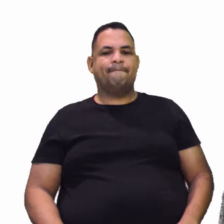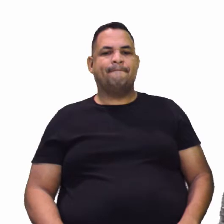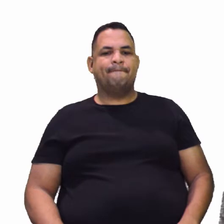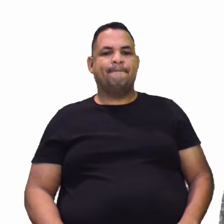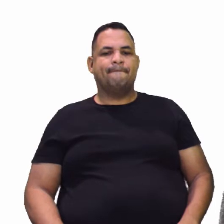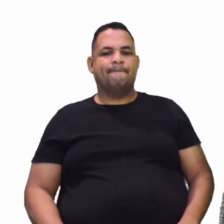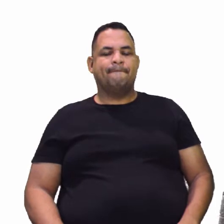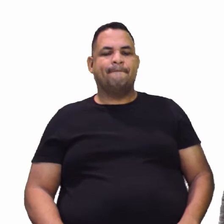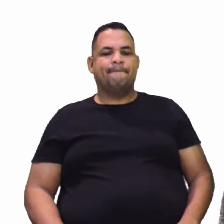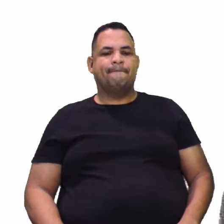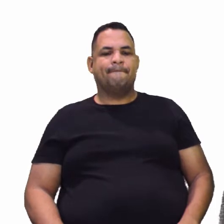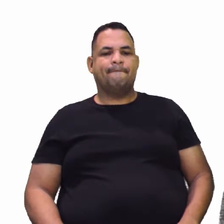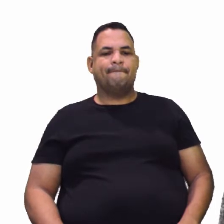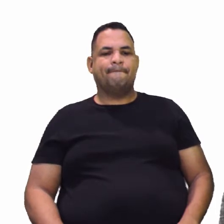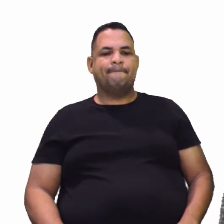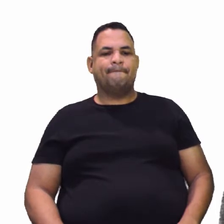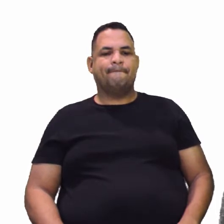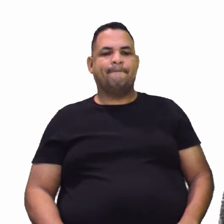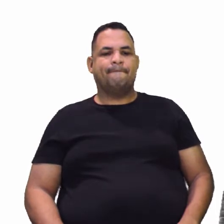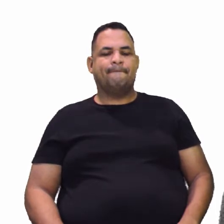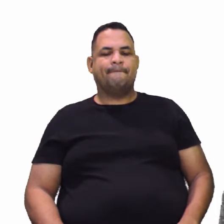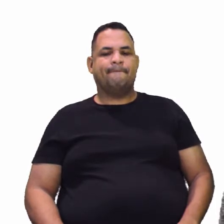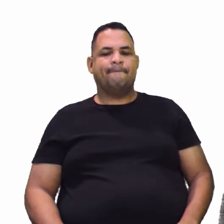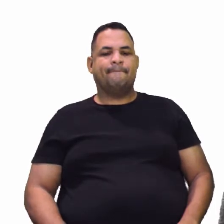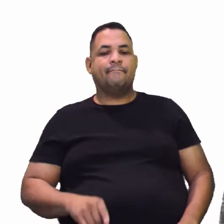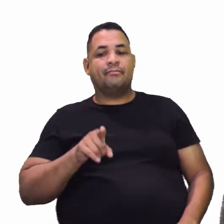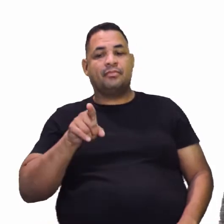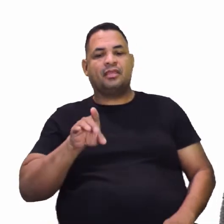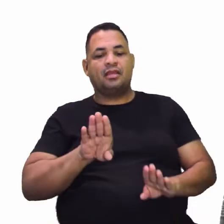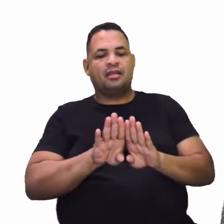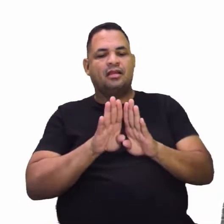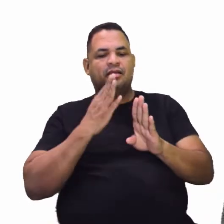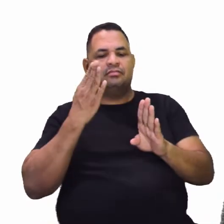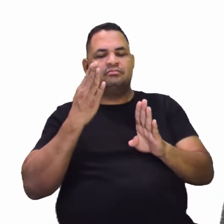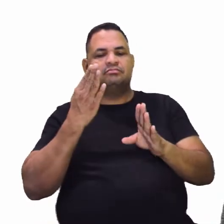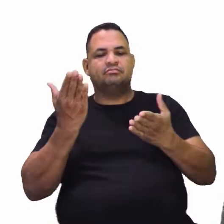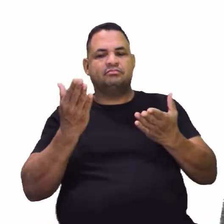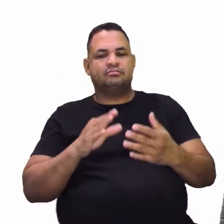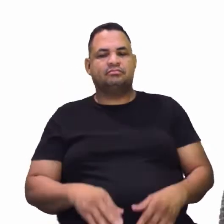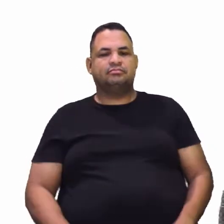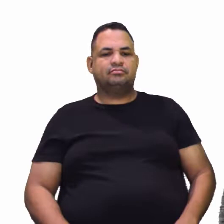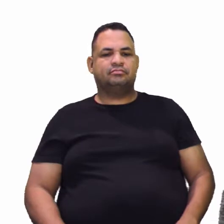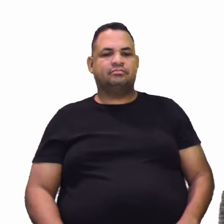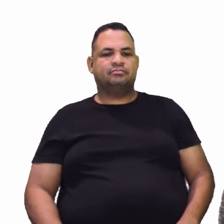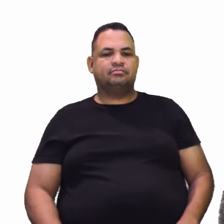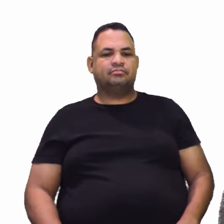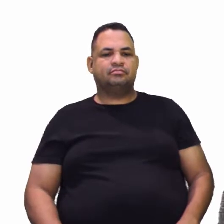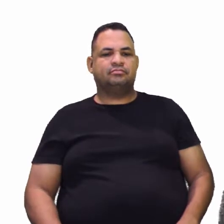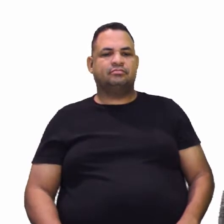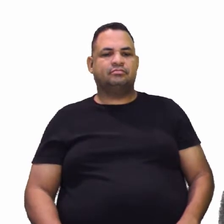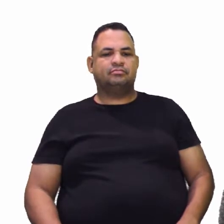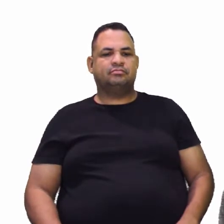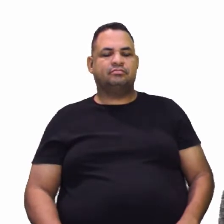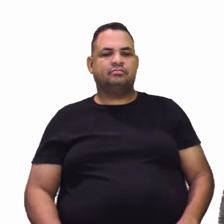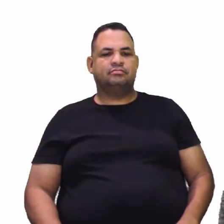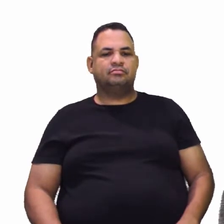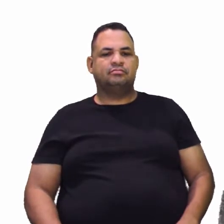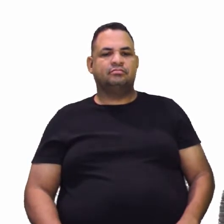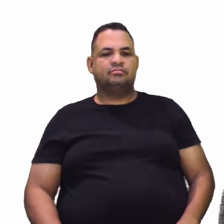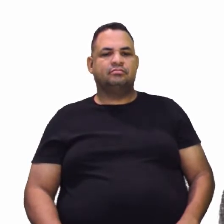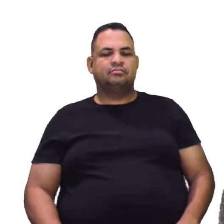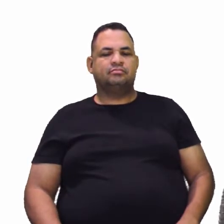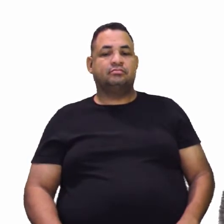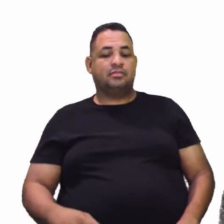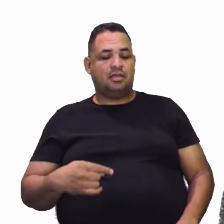opens. Então, he opens the door. Ele abre a porta. He opens the door. Se